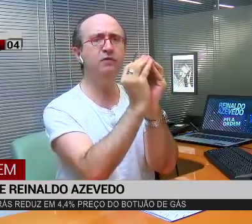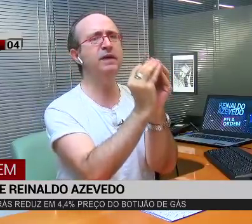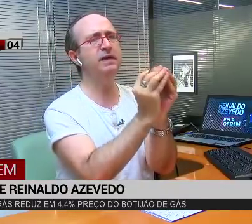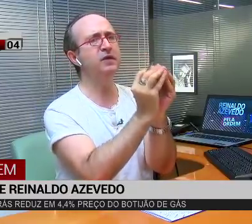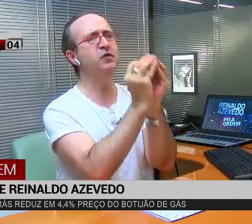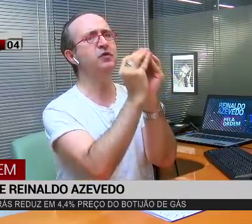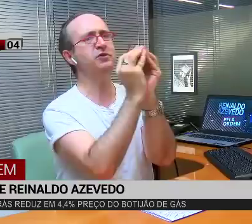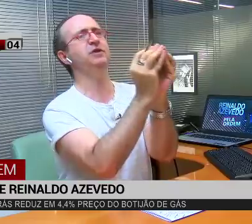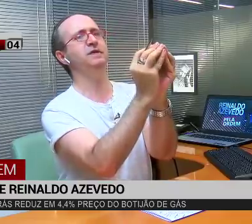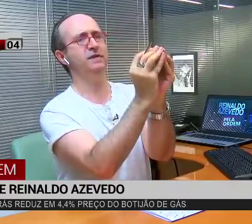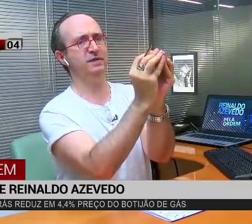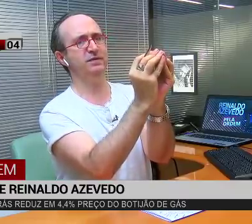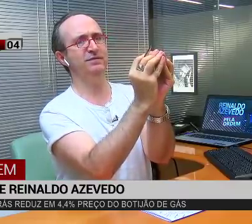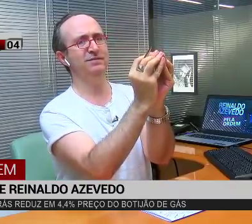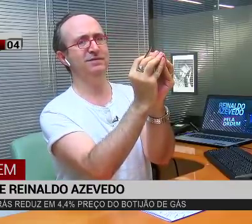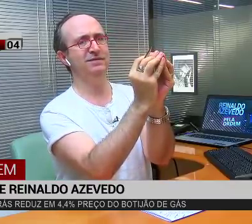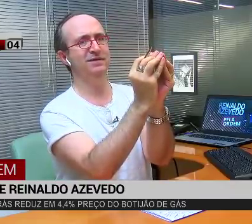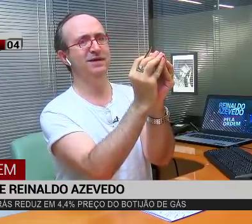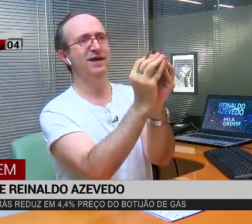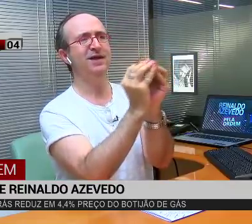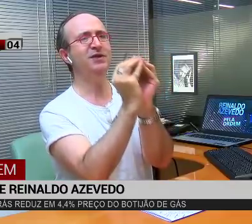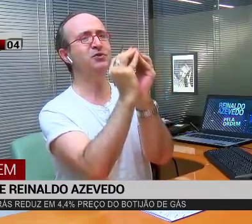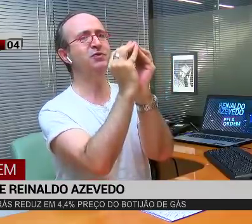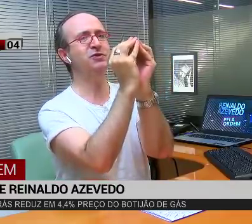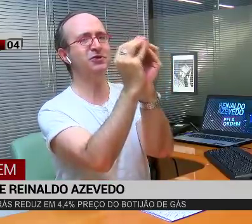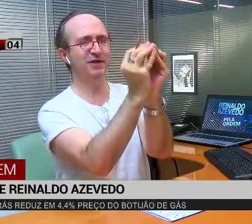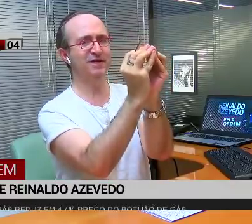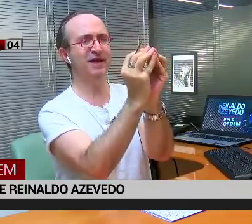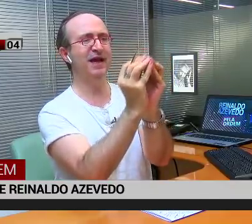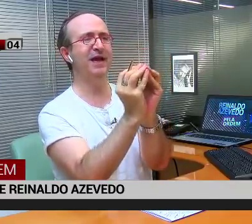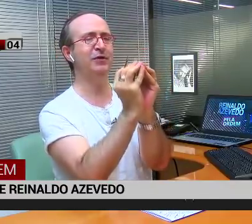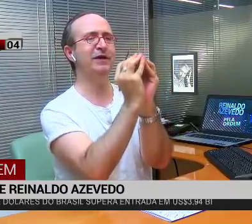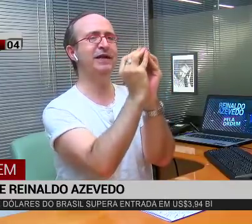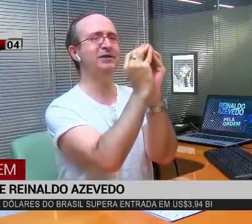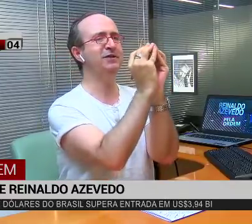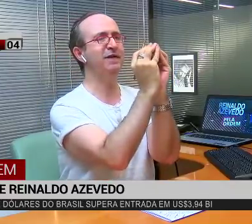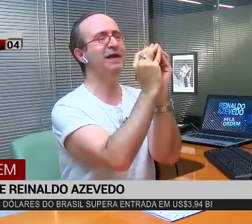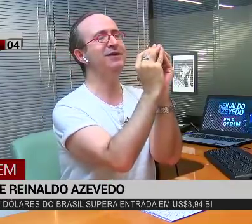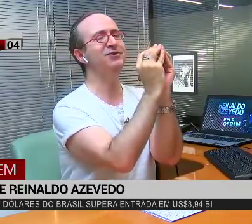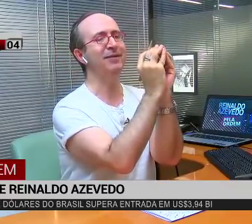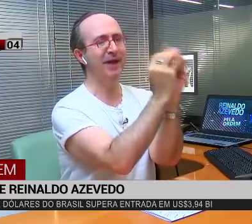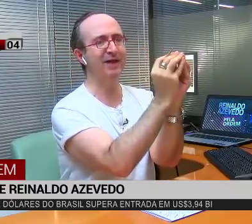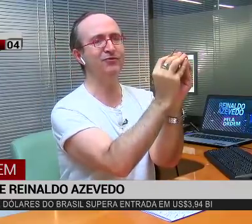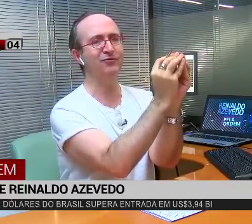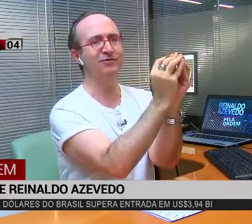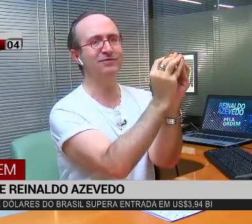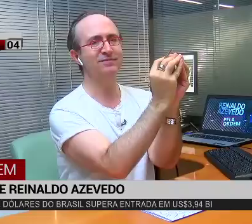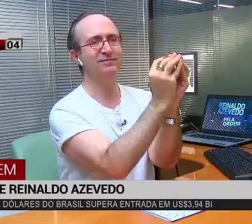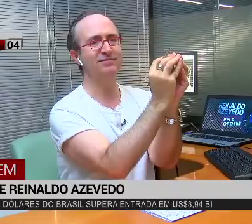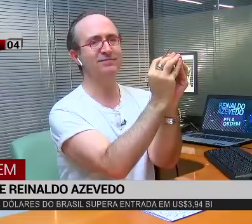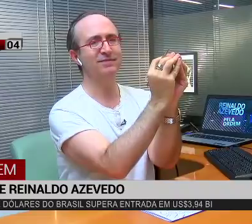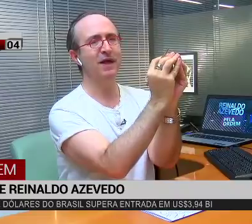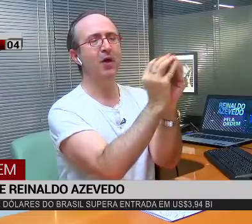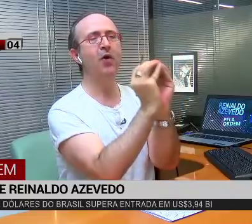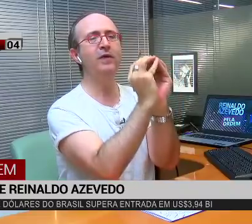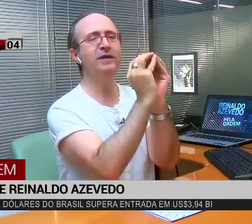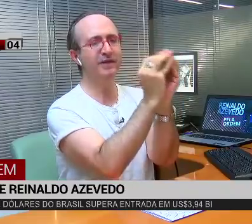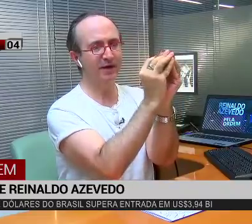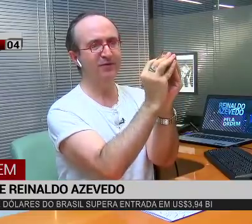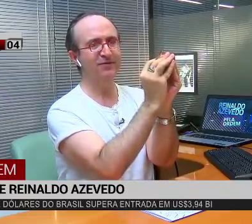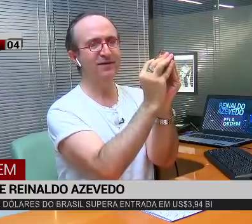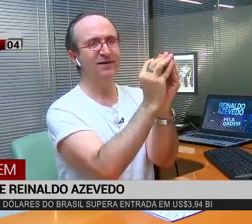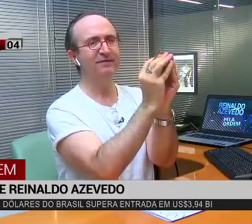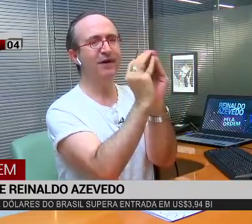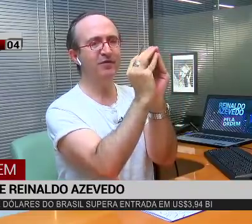No dia em que o ministro diz que justiça é alternativa a linchamento,